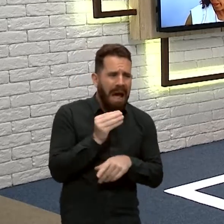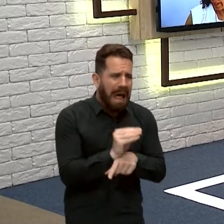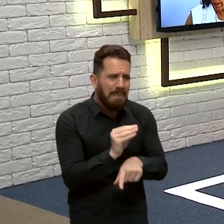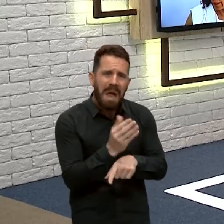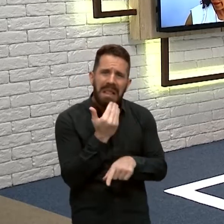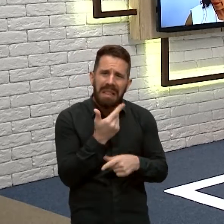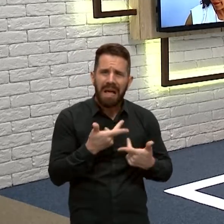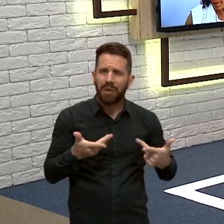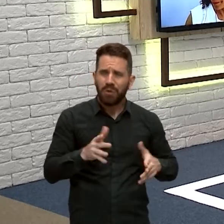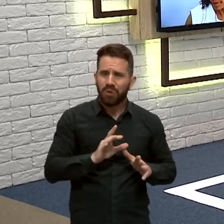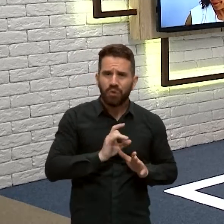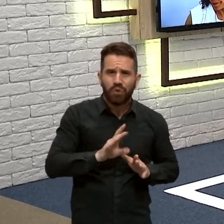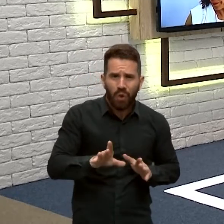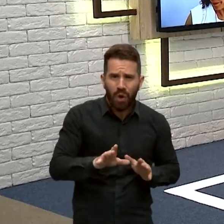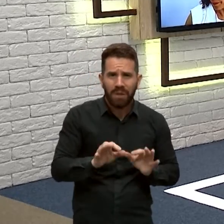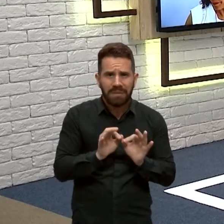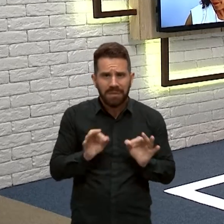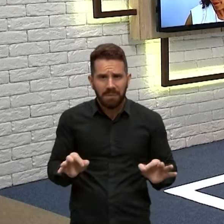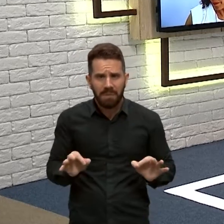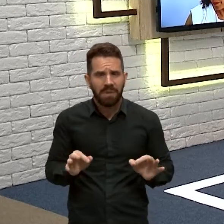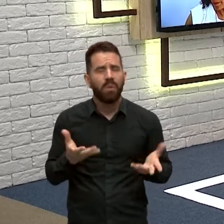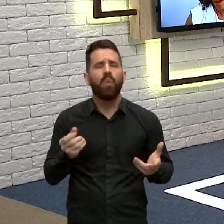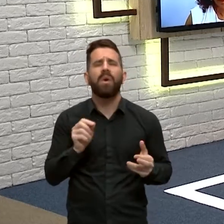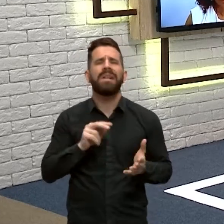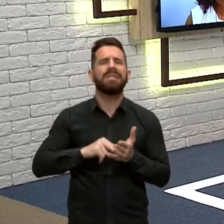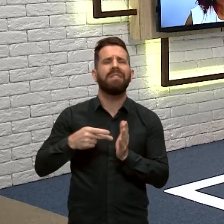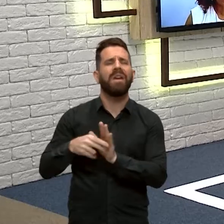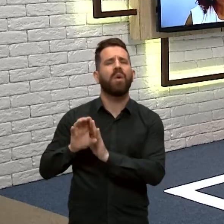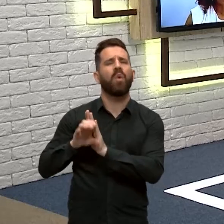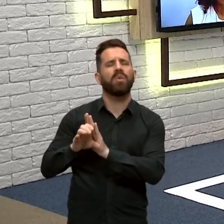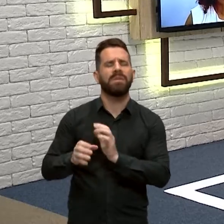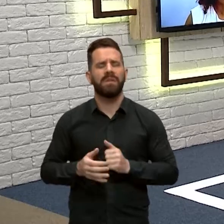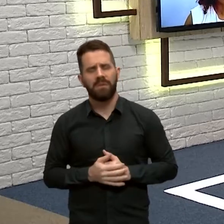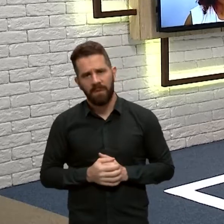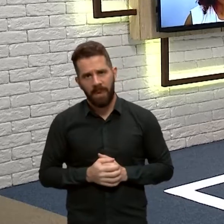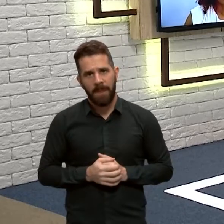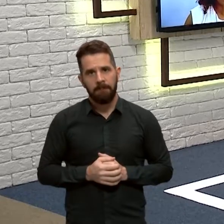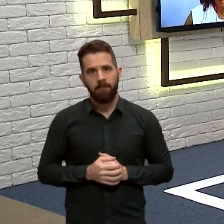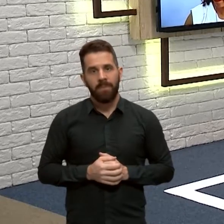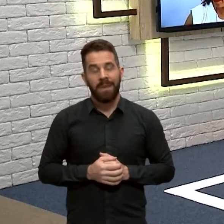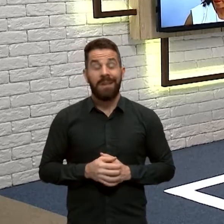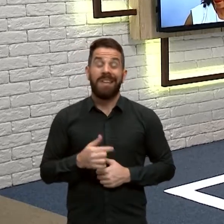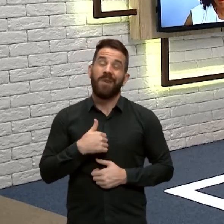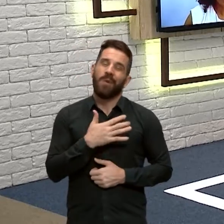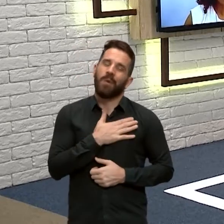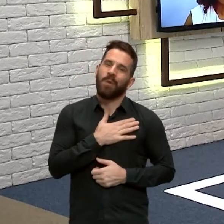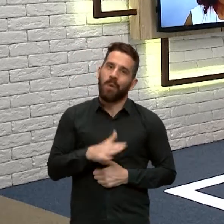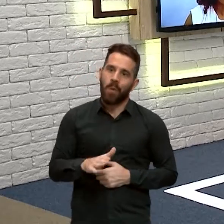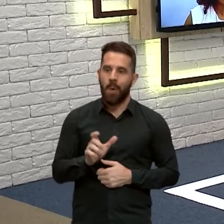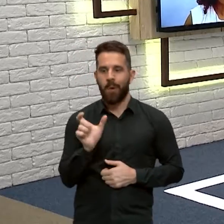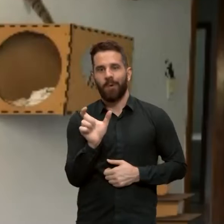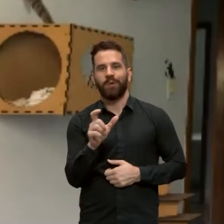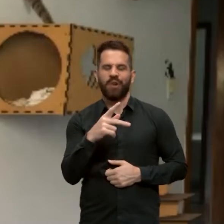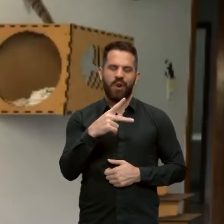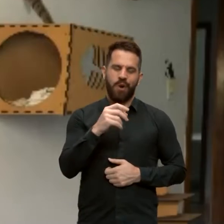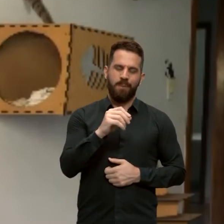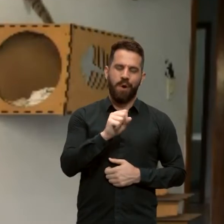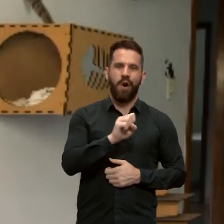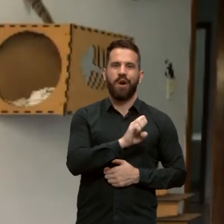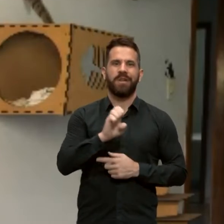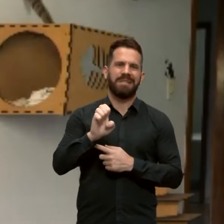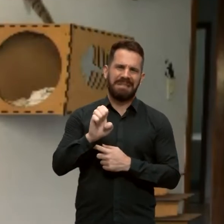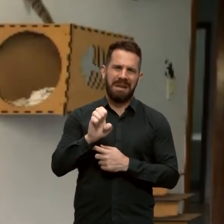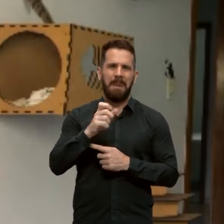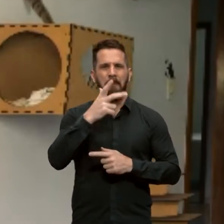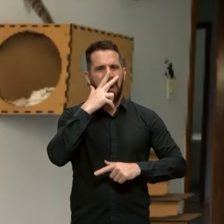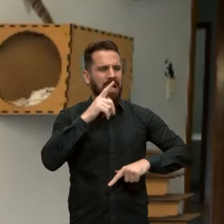guarda responsável de um animalzinho. Bom, você ter a guarda, eu não gosto muito dessa palavra posse, né? Porque fica parecendo que o animal